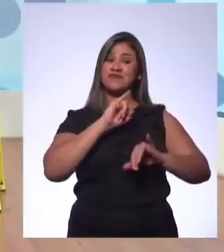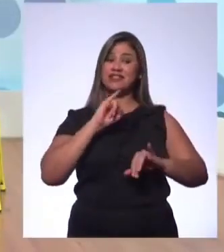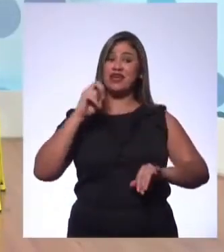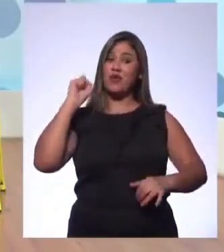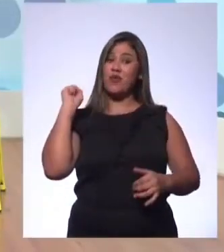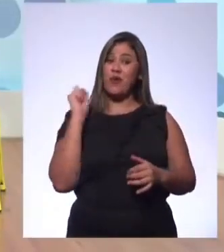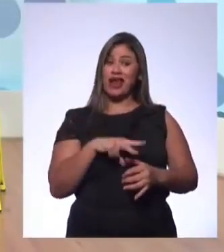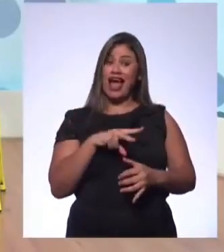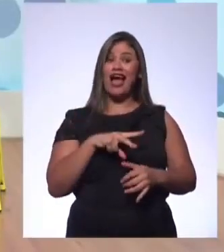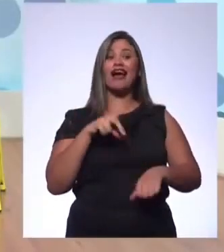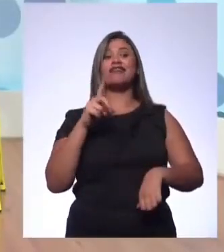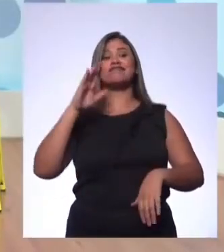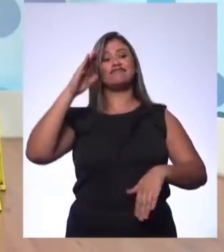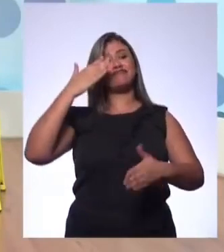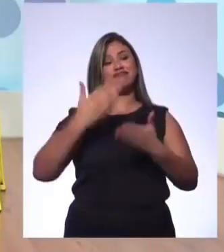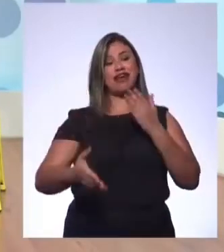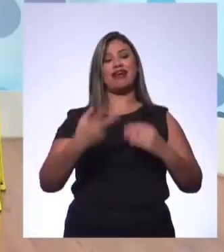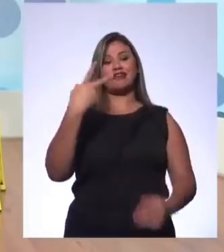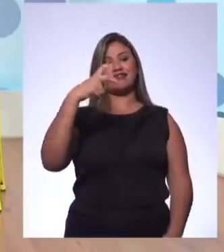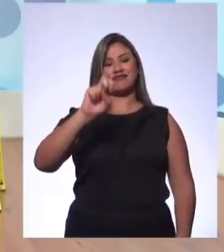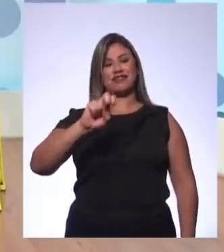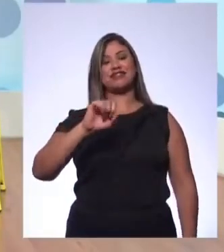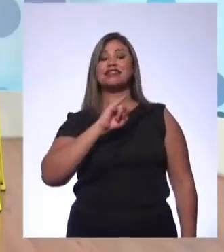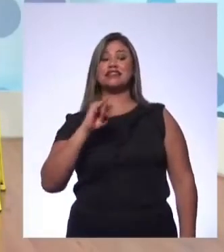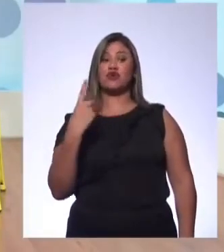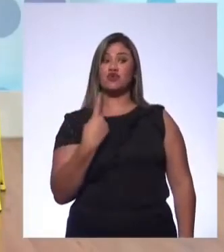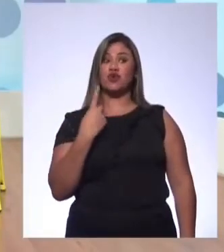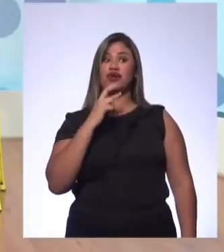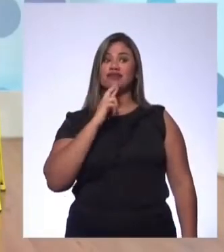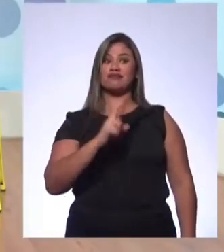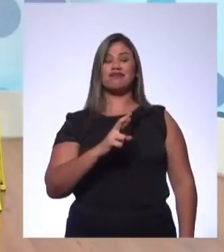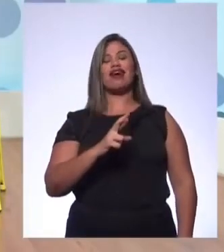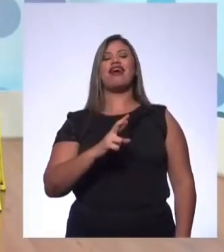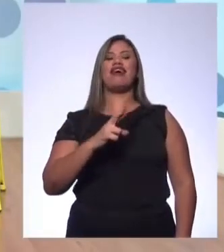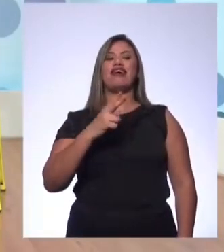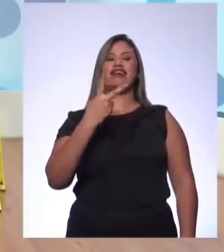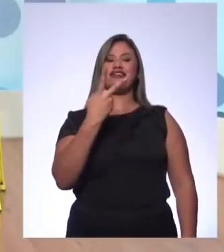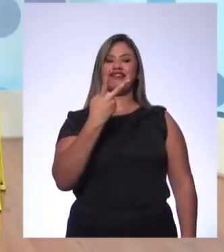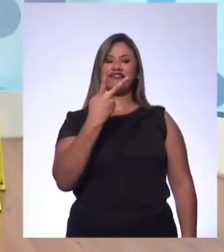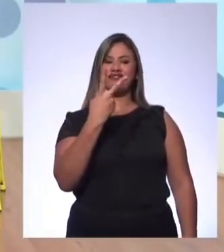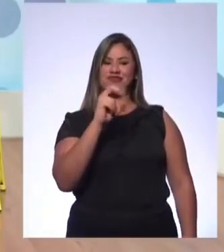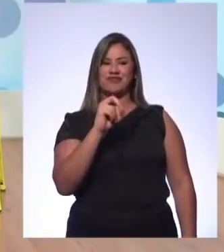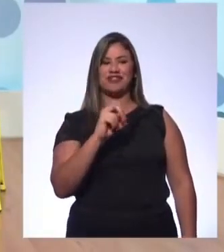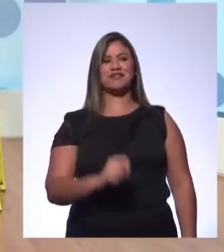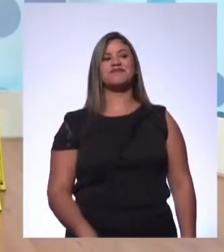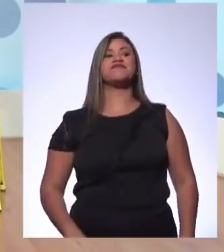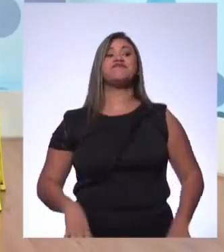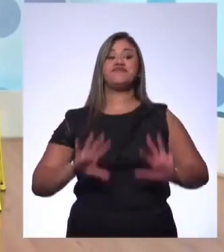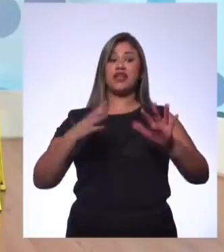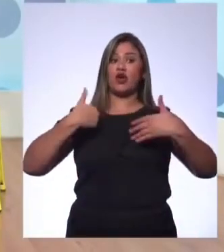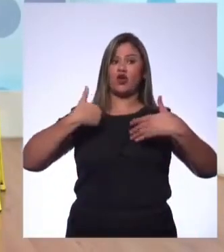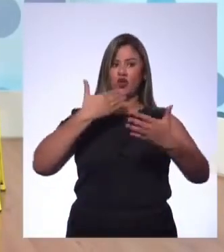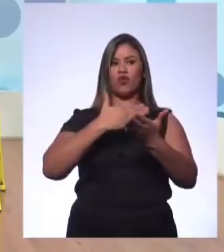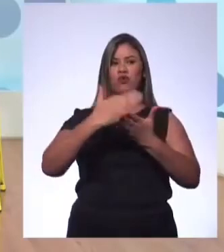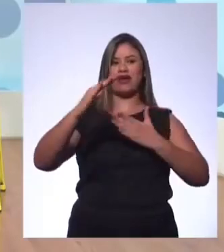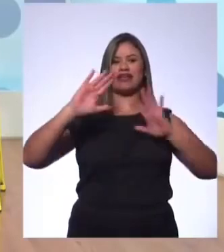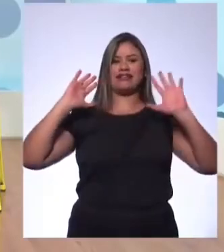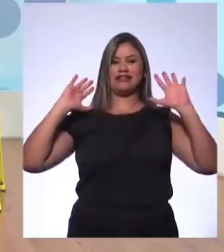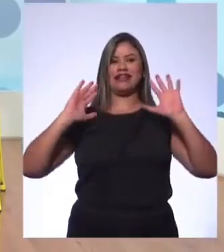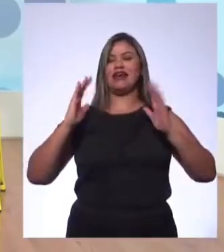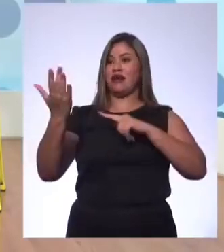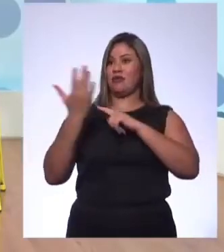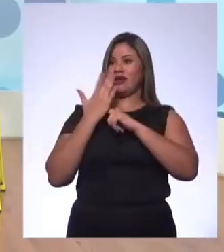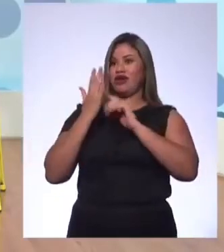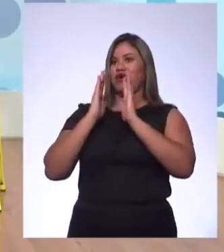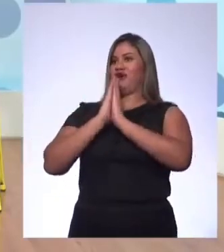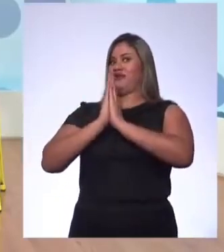olhar, 25 pontos. Se eu não tiver que olhar, 50 pontos. Quem faz a primeira pergunta, professora? Quem começa? Eu começo. Então começa. Eu começo. Me ajuda,